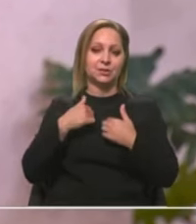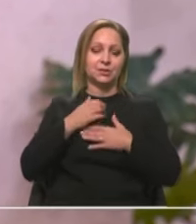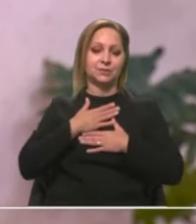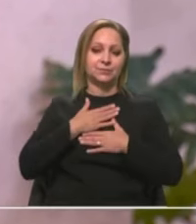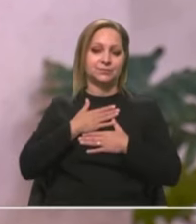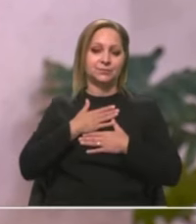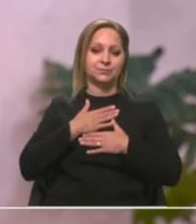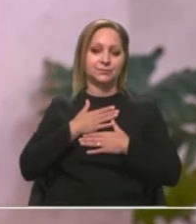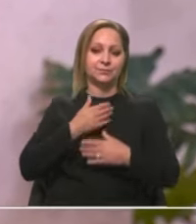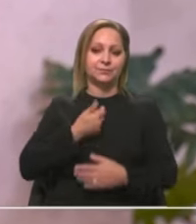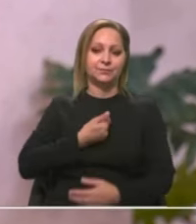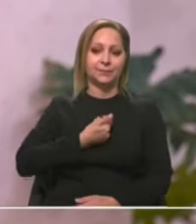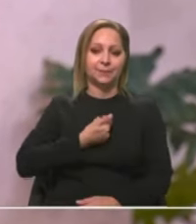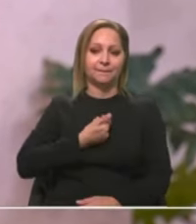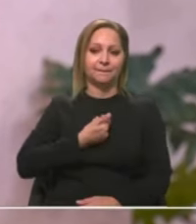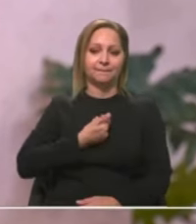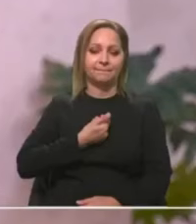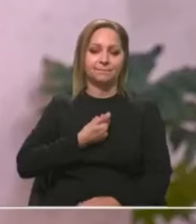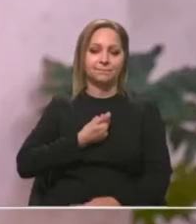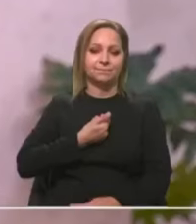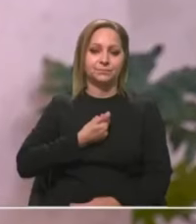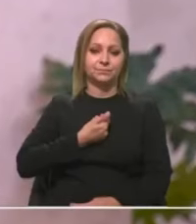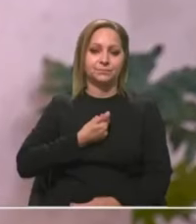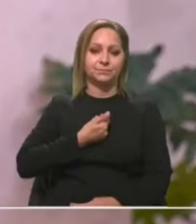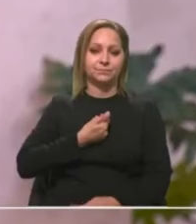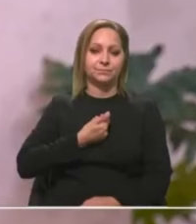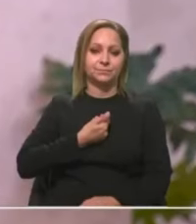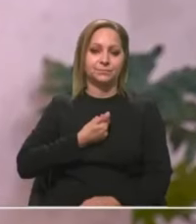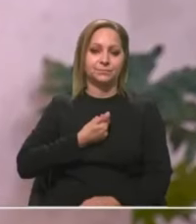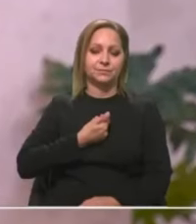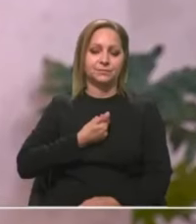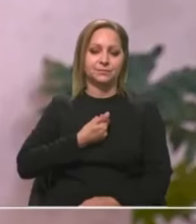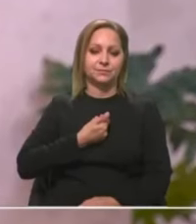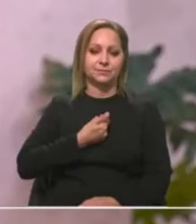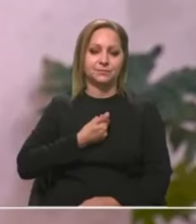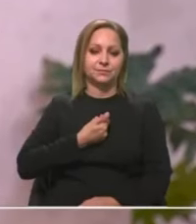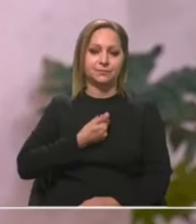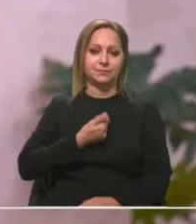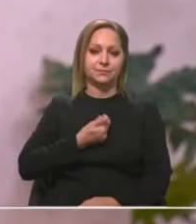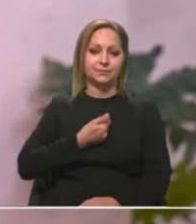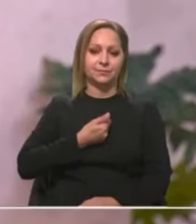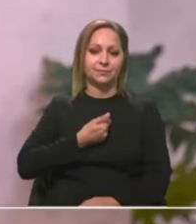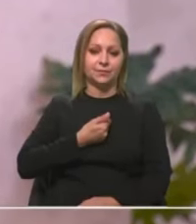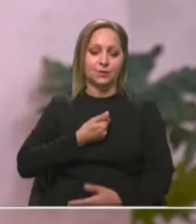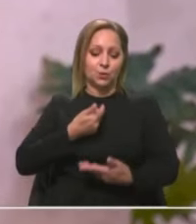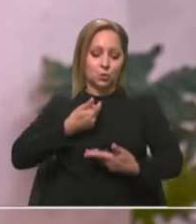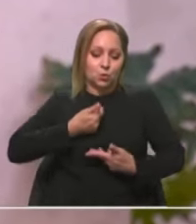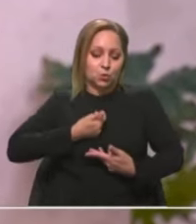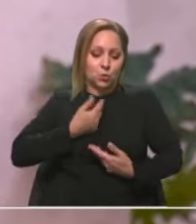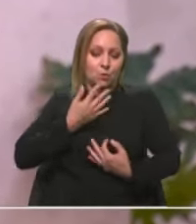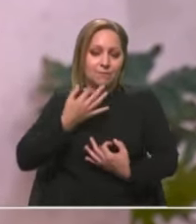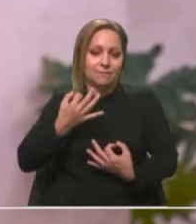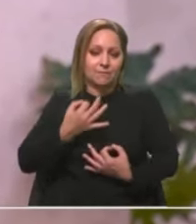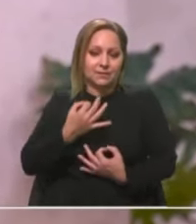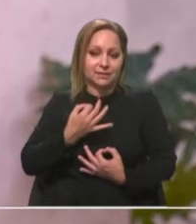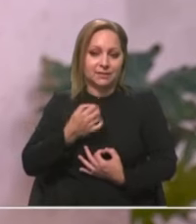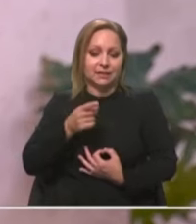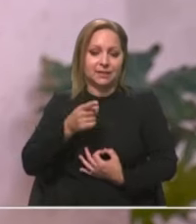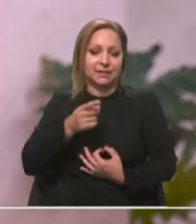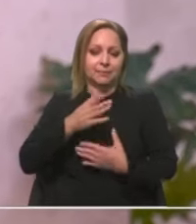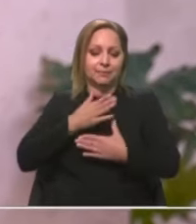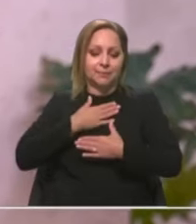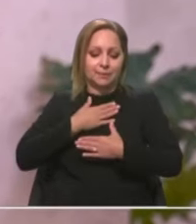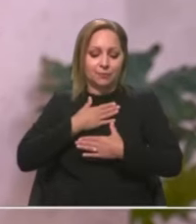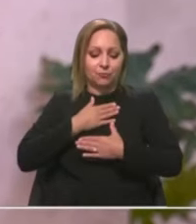sou agora, sou em todos os sítios, não é? E eu tomei aquilo muito, muito pessoal.